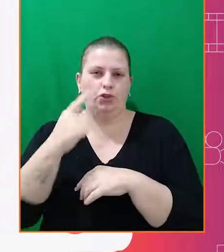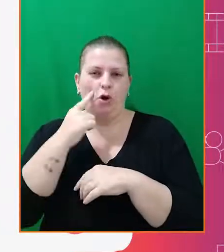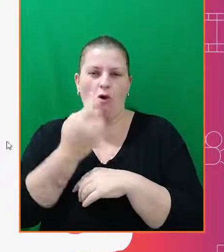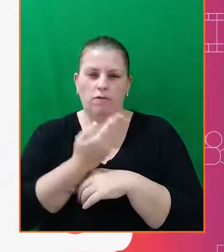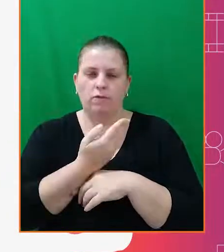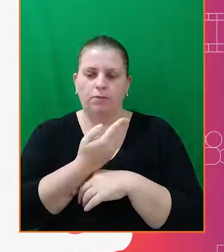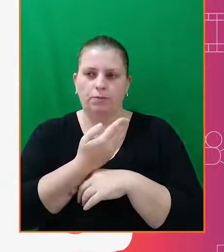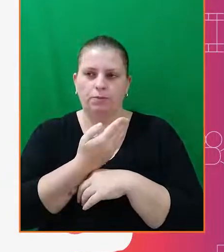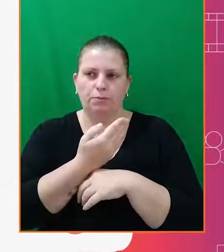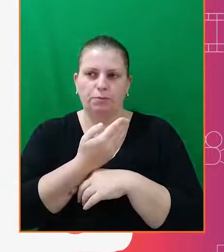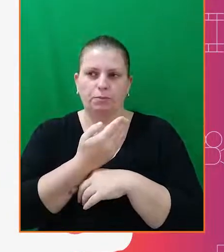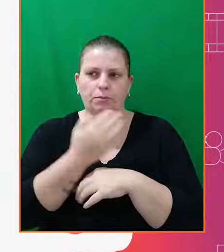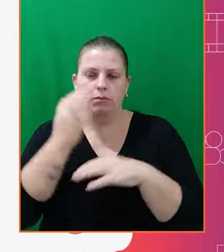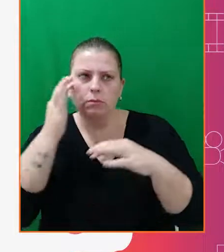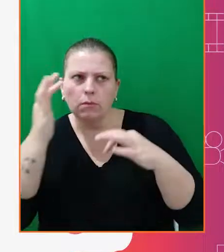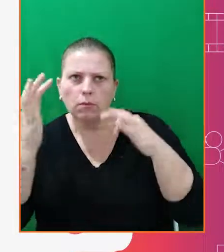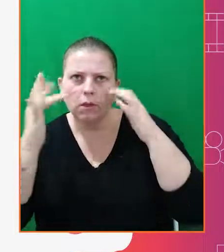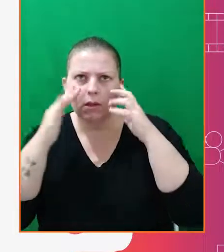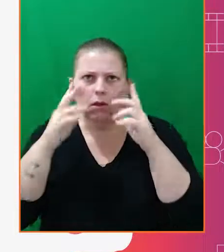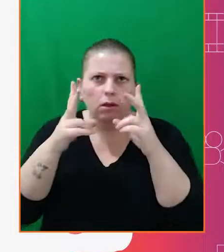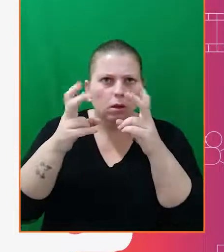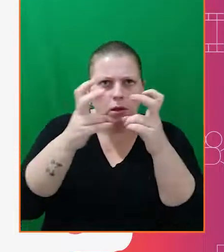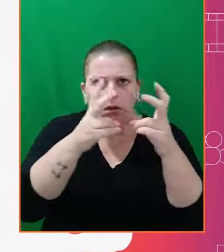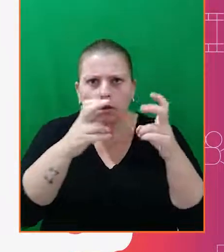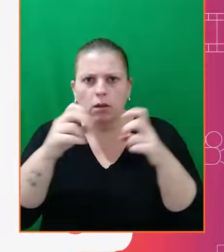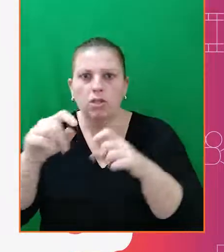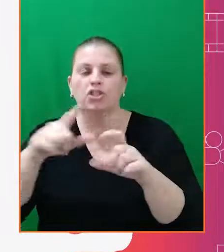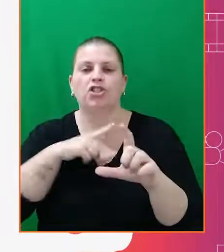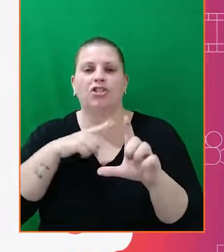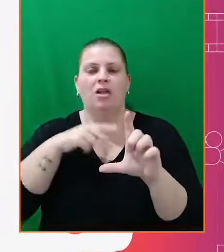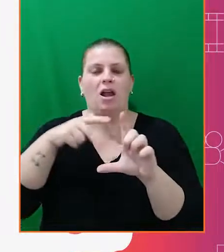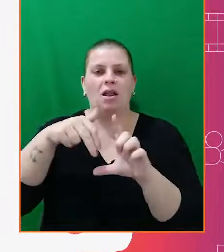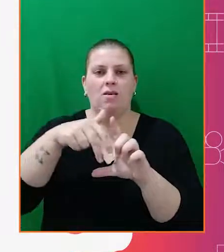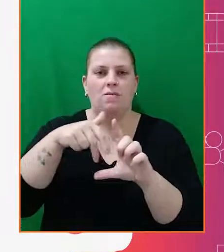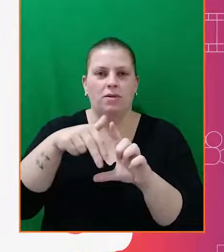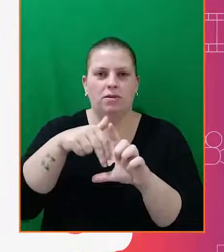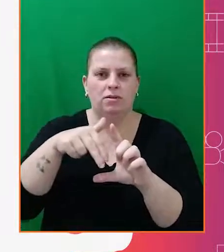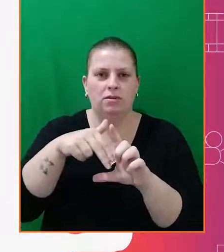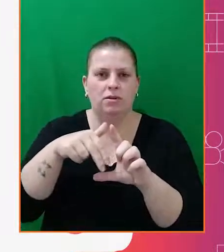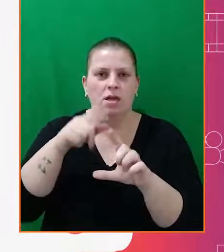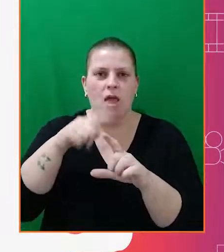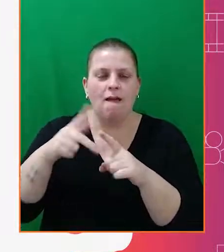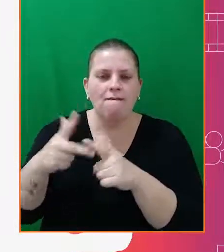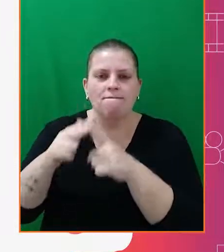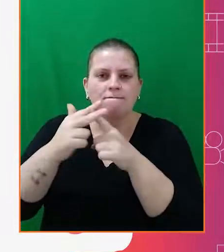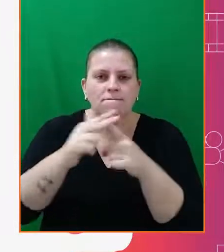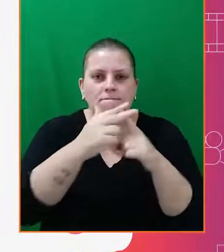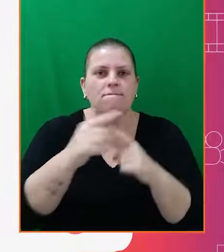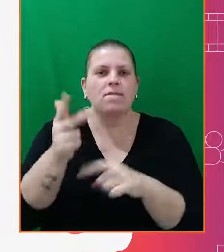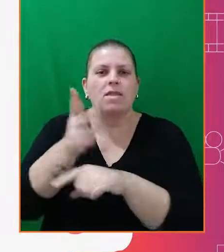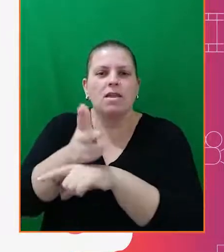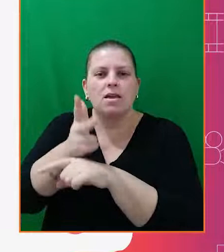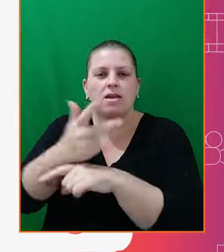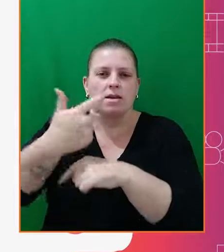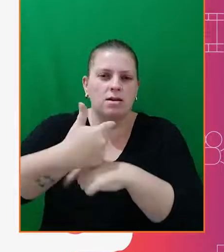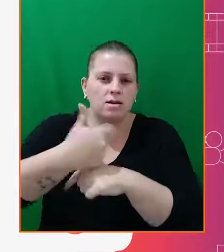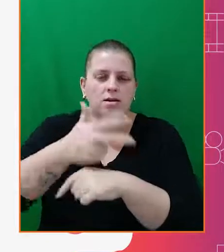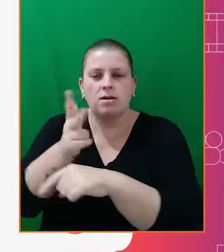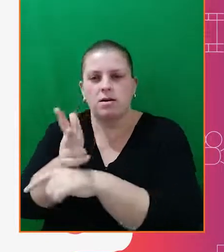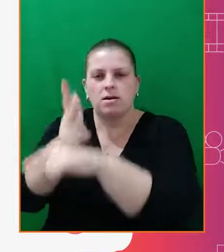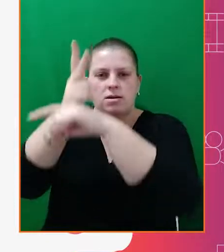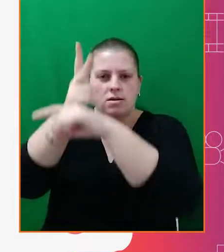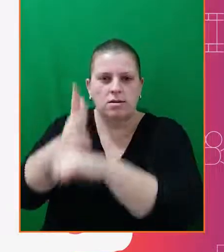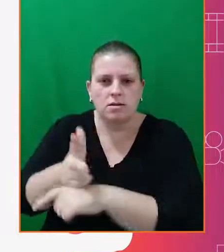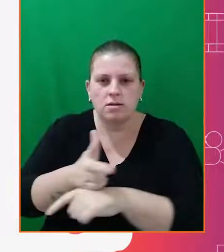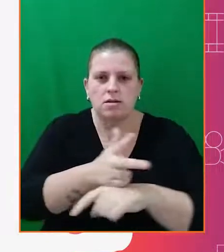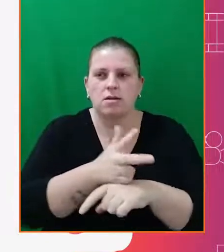vermos. Para dar ideia e ilusão que isso estava sendo animado. Então, na verdade, são tudo trucagens de câmera